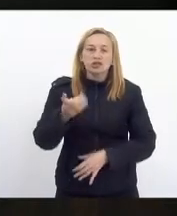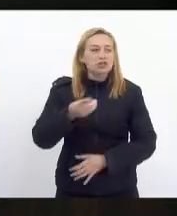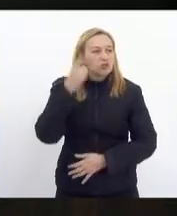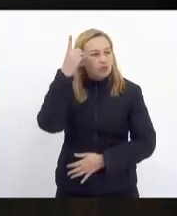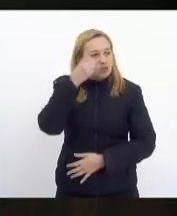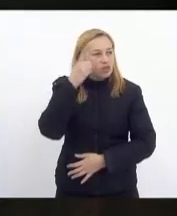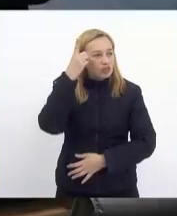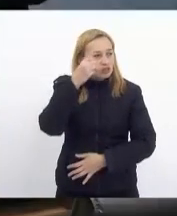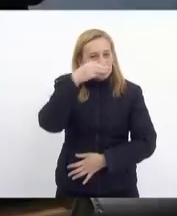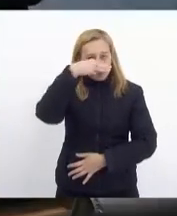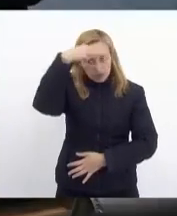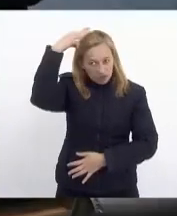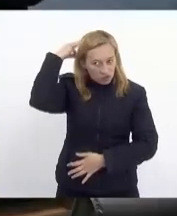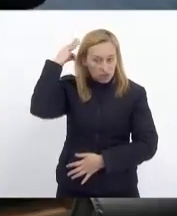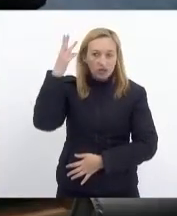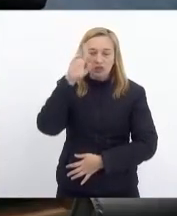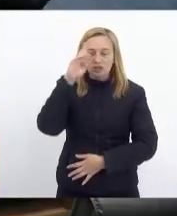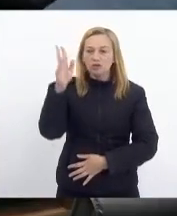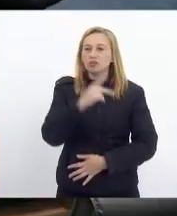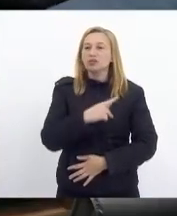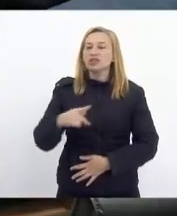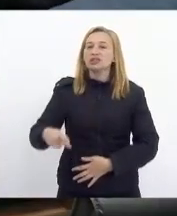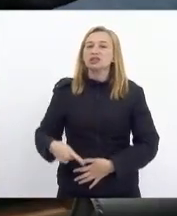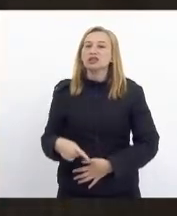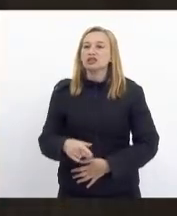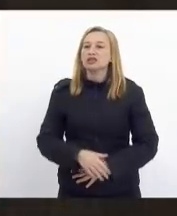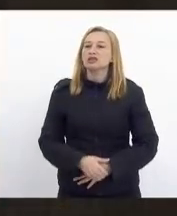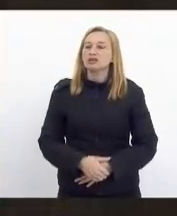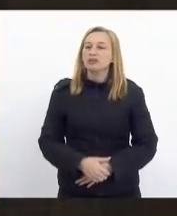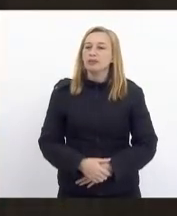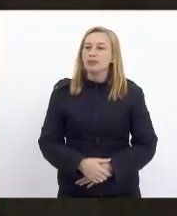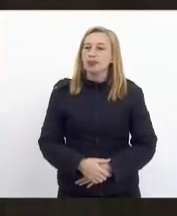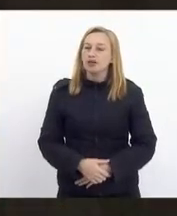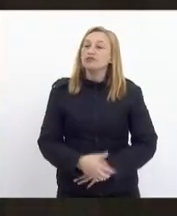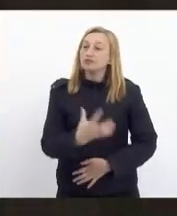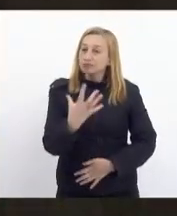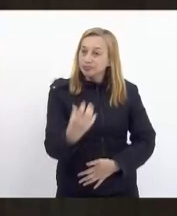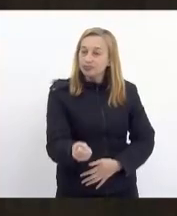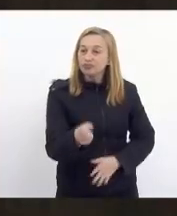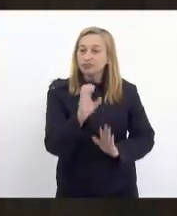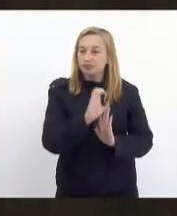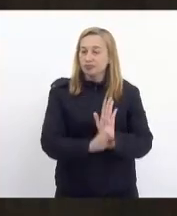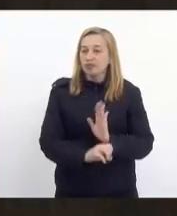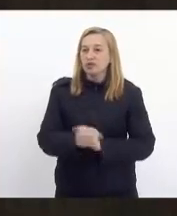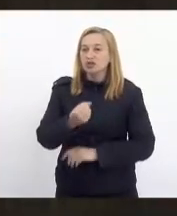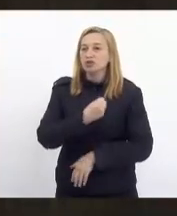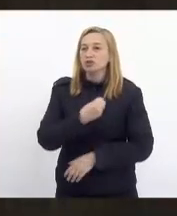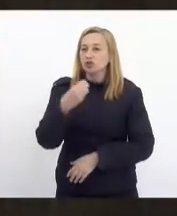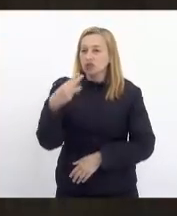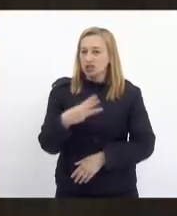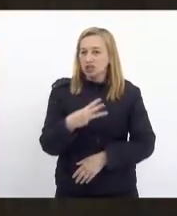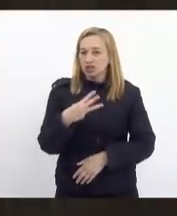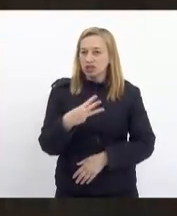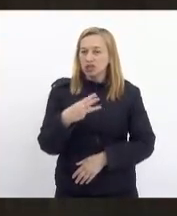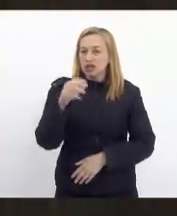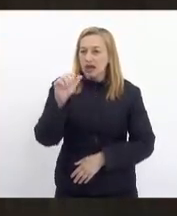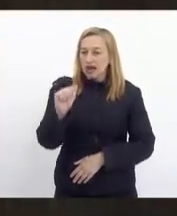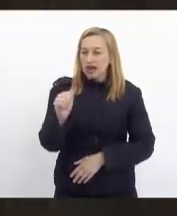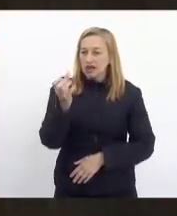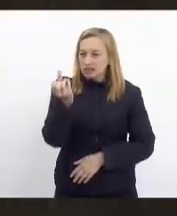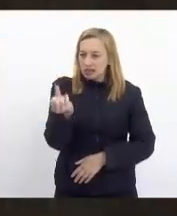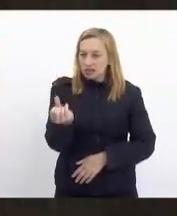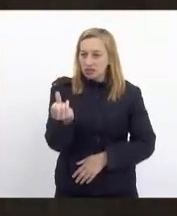deputado Márcio Pacheco. Senhora Presidente, o parecer é favorável às emendas 3 a 6,